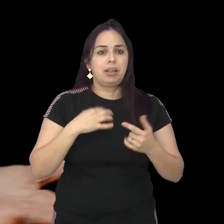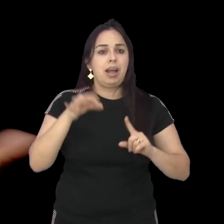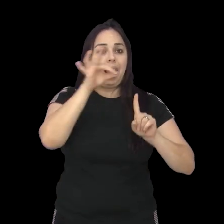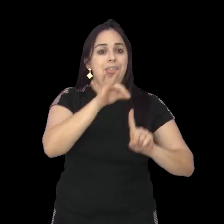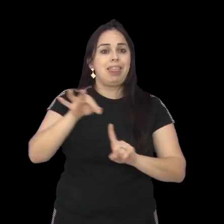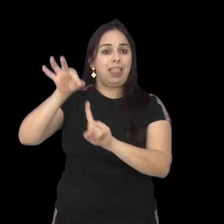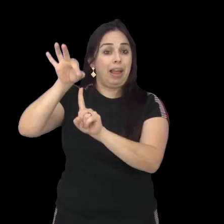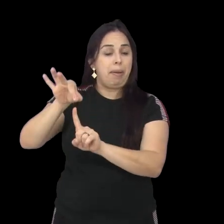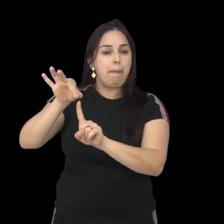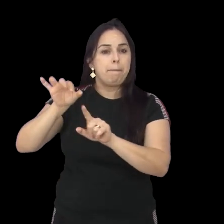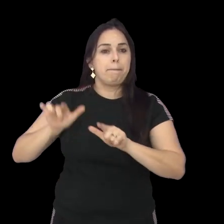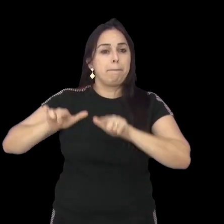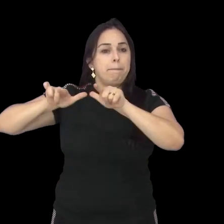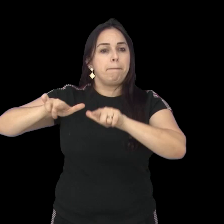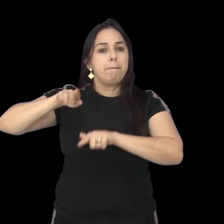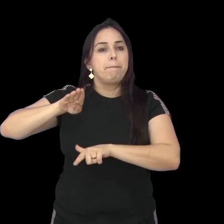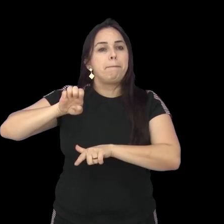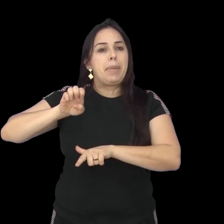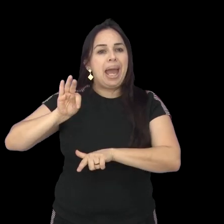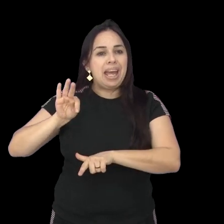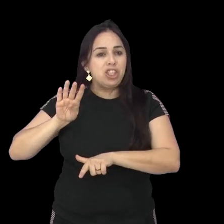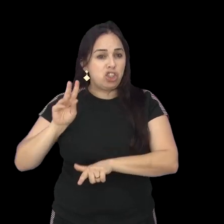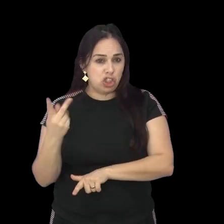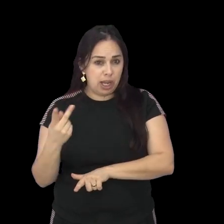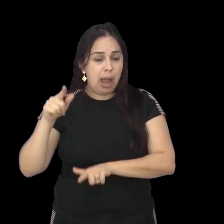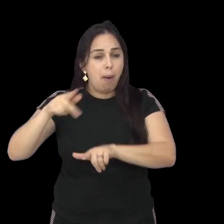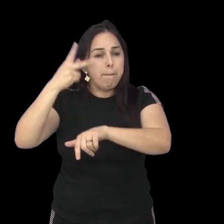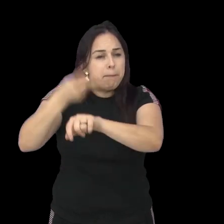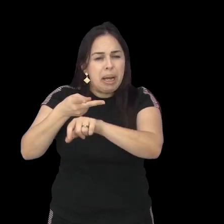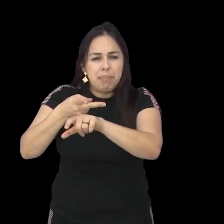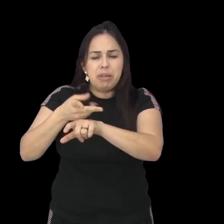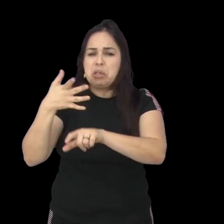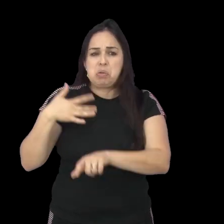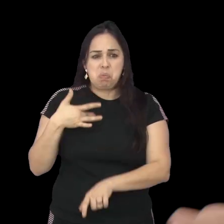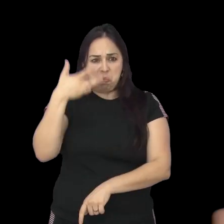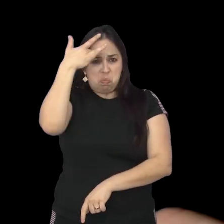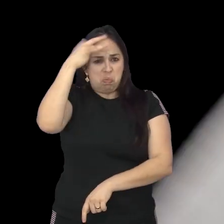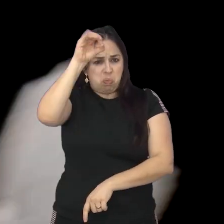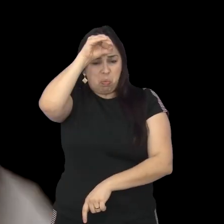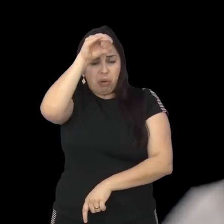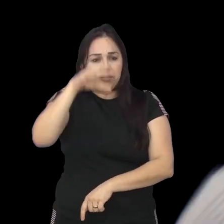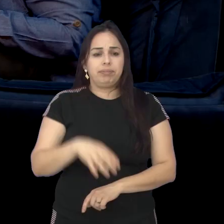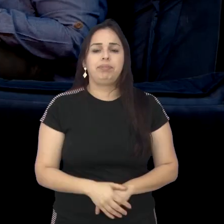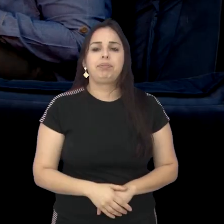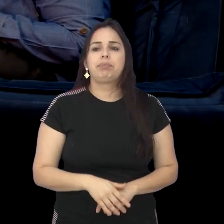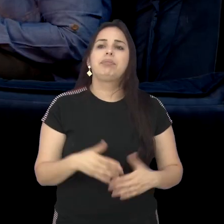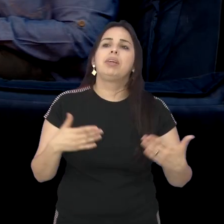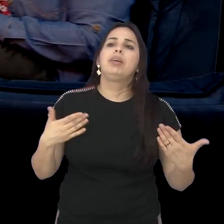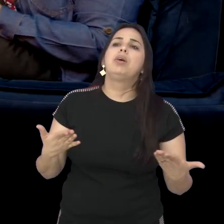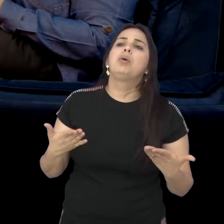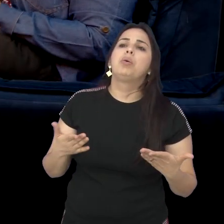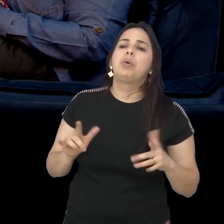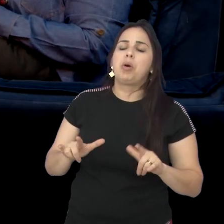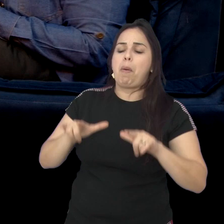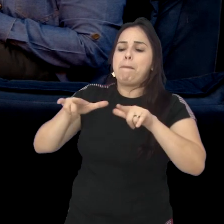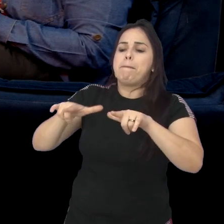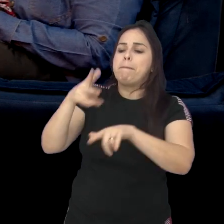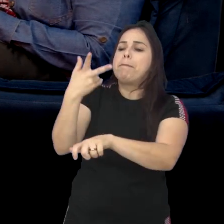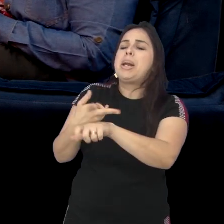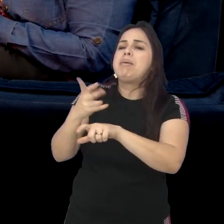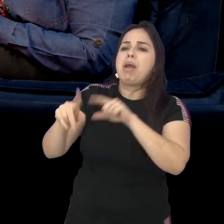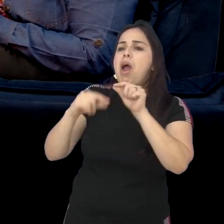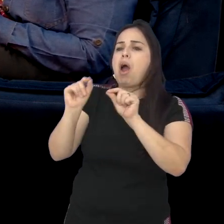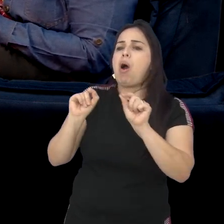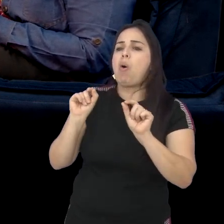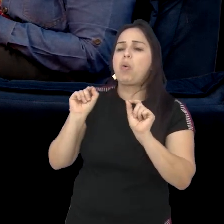ao Prêmio Beth Lobo de Direitos Humanos das Mulheres. Eu nem sabia o que era. E para o pessoal saber, o que é esse